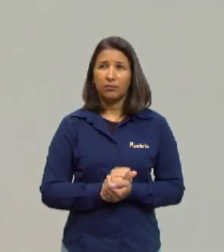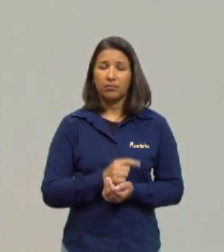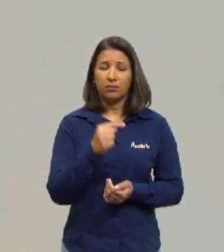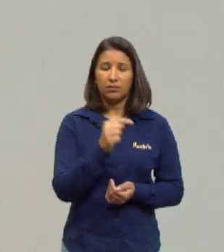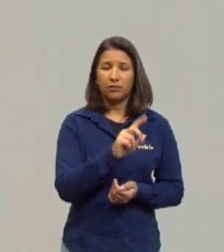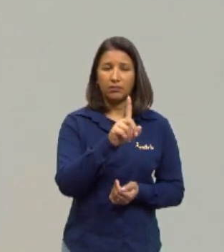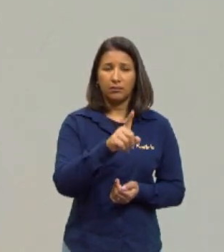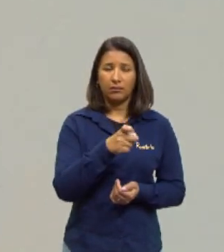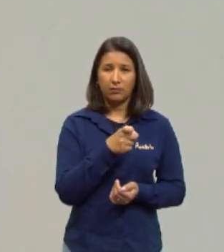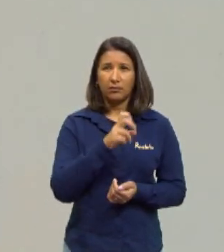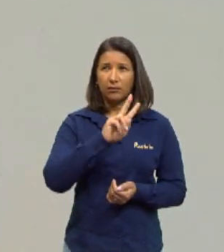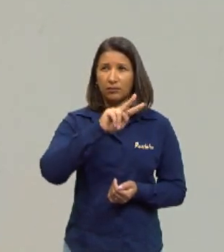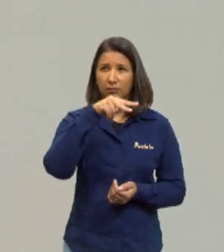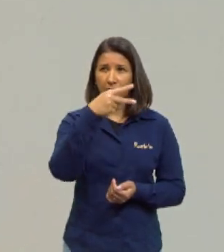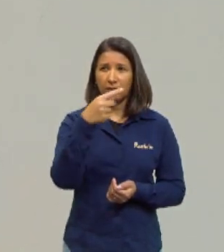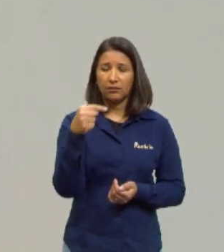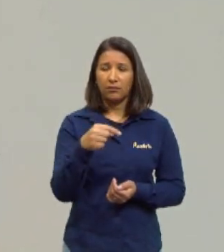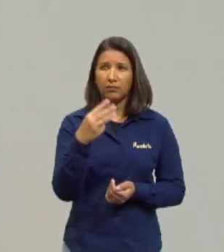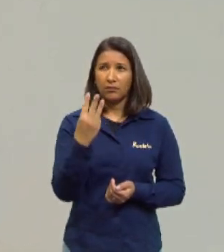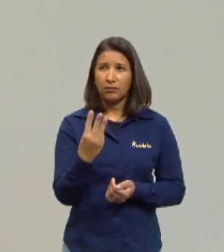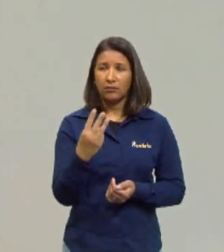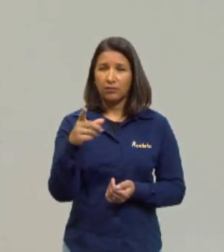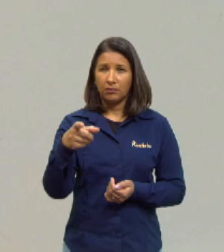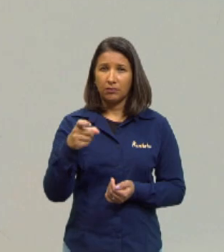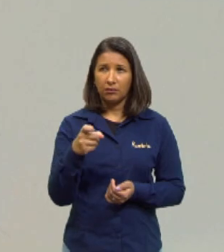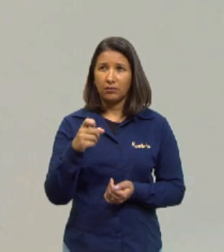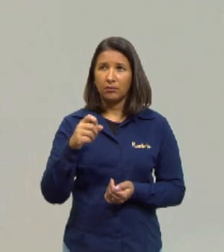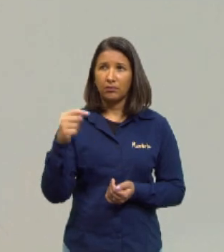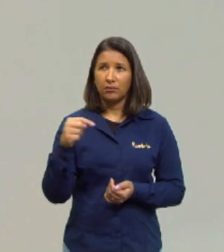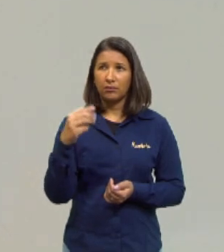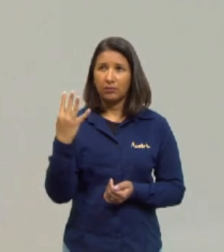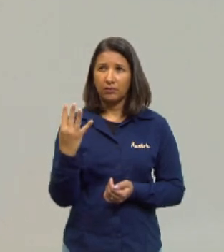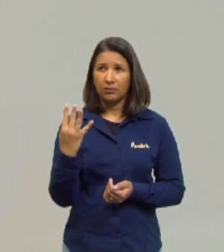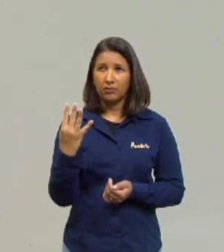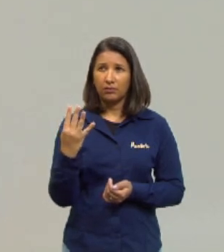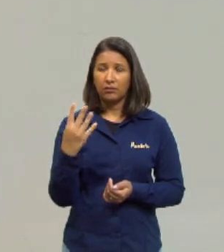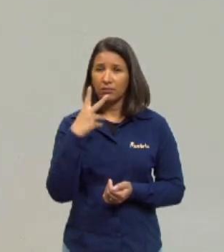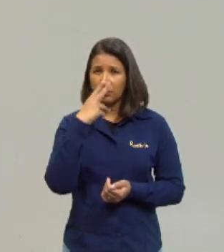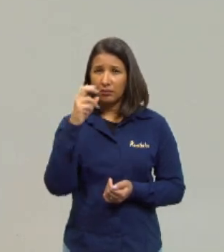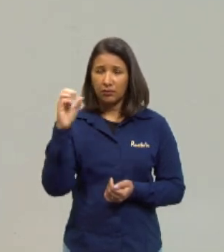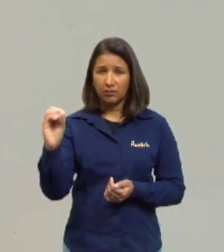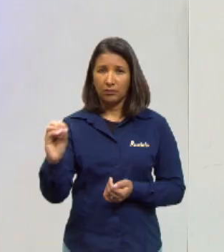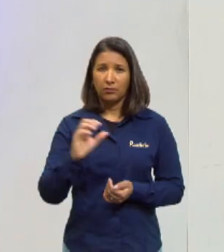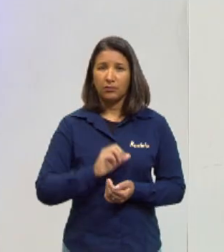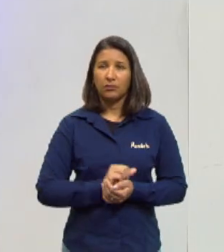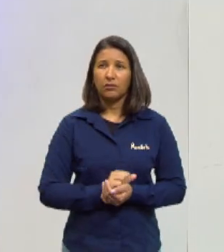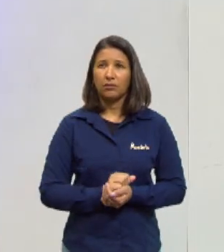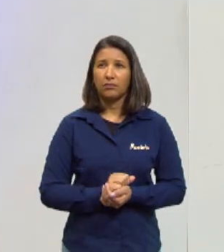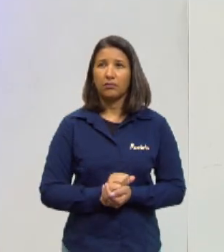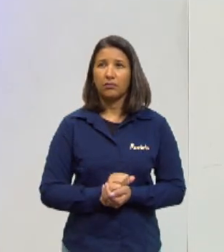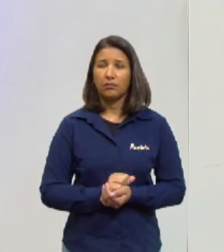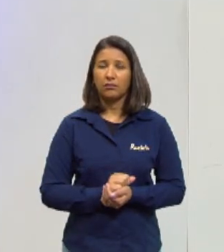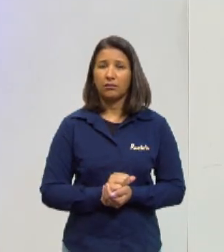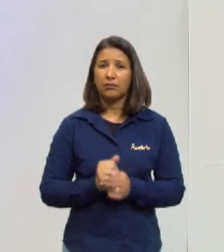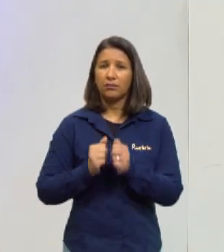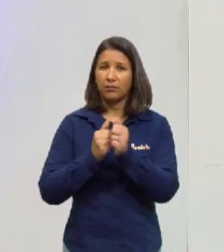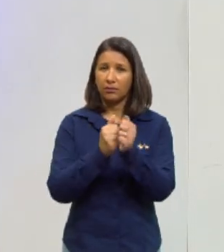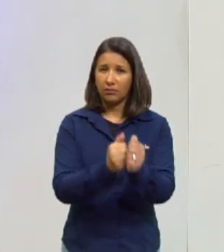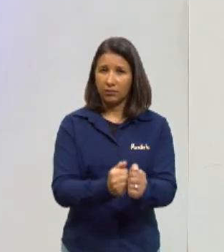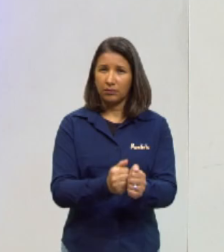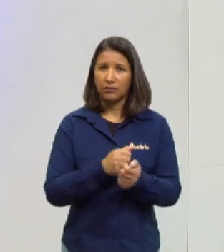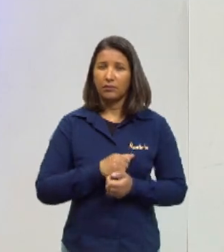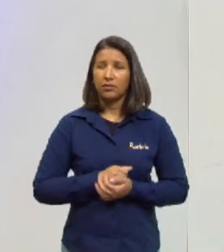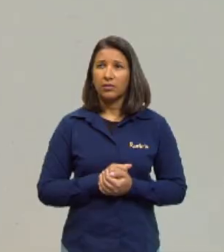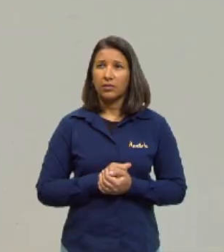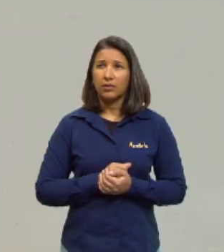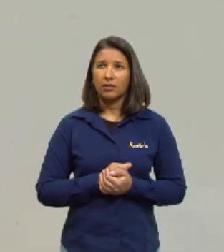ao quadrado, menos 3x, menos 4 igual a zero. Acompanharam junto